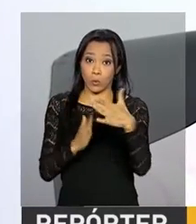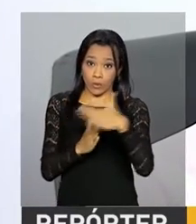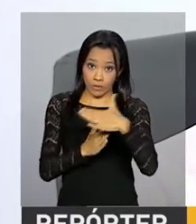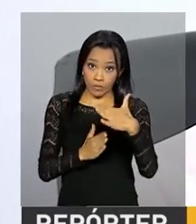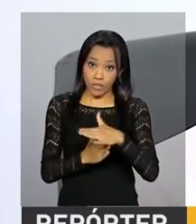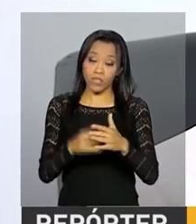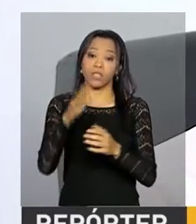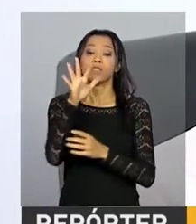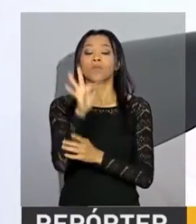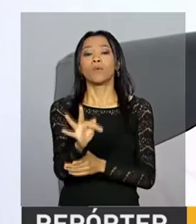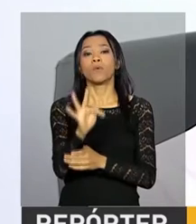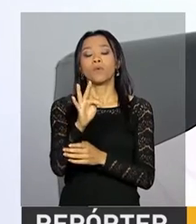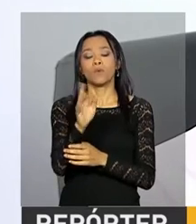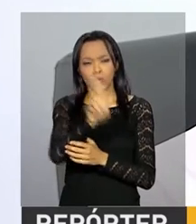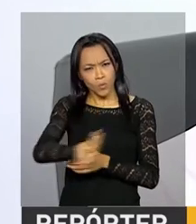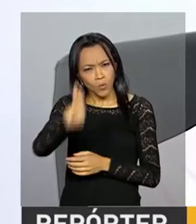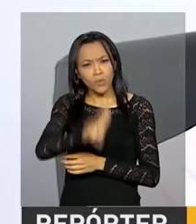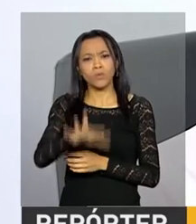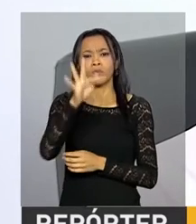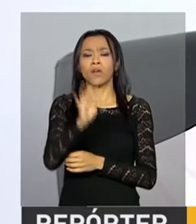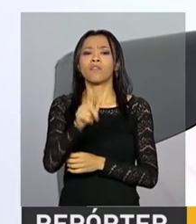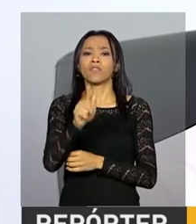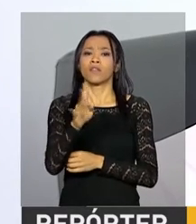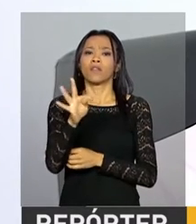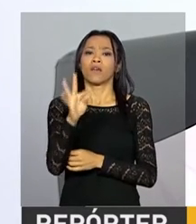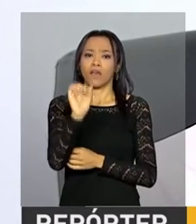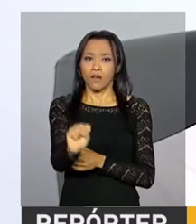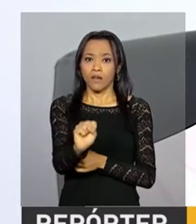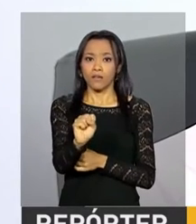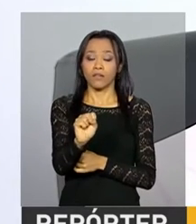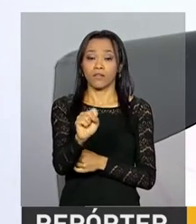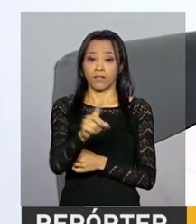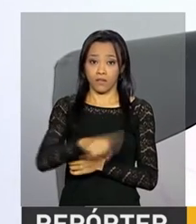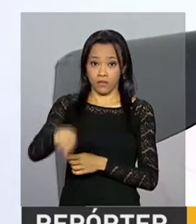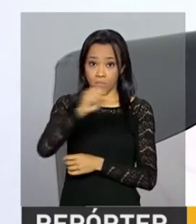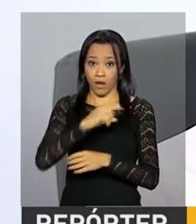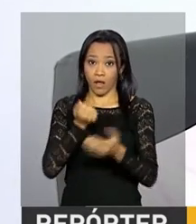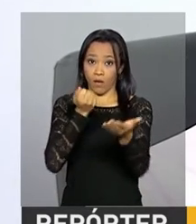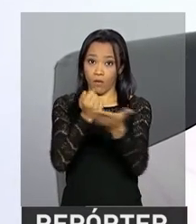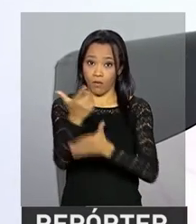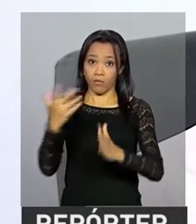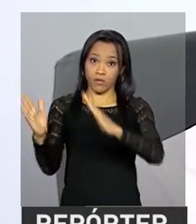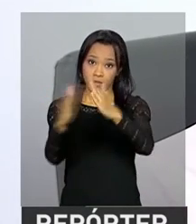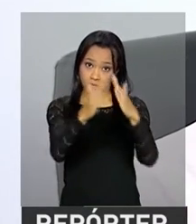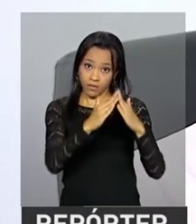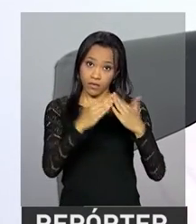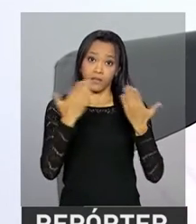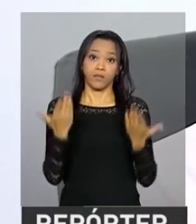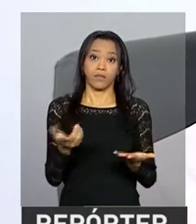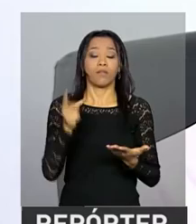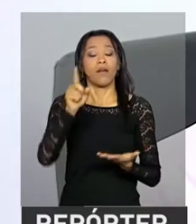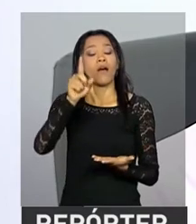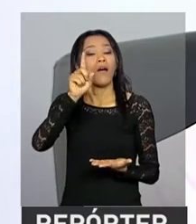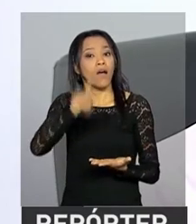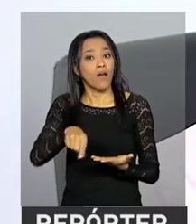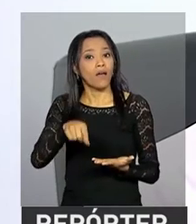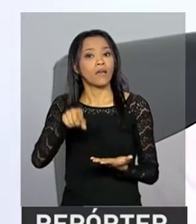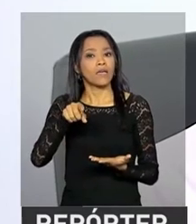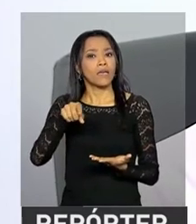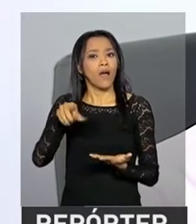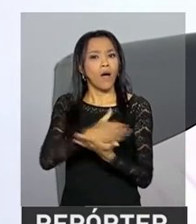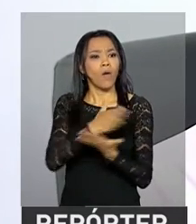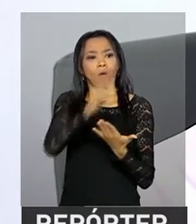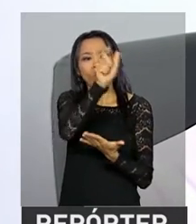gts o uso do fgts para imóveis de maior valor estimulam a demanda de imóveis 9 e consequentemente alguns desses clientes